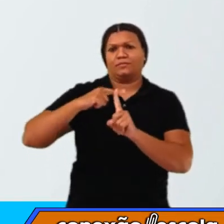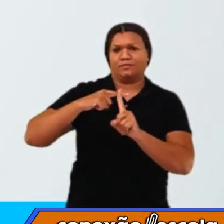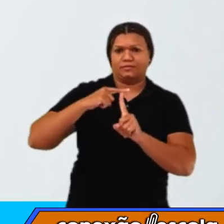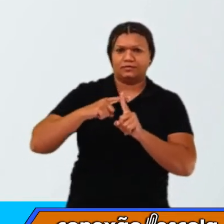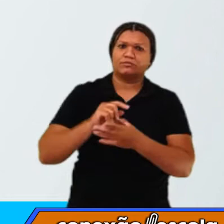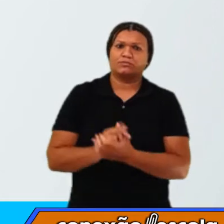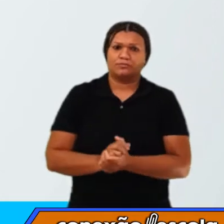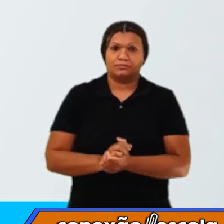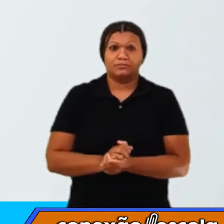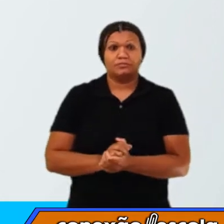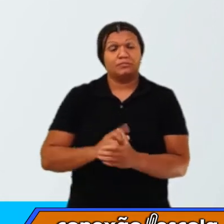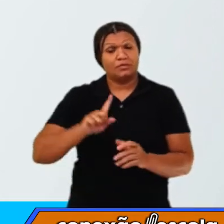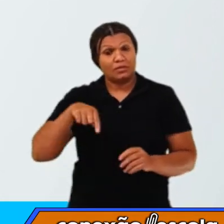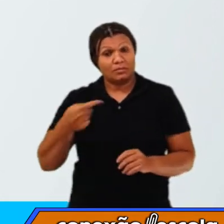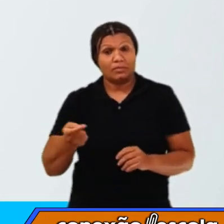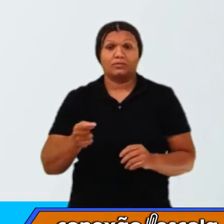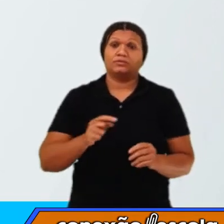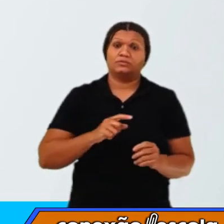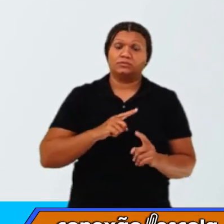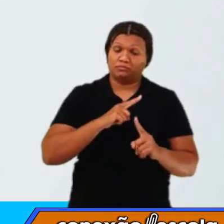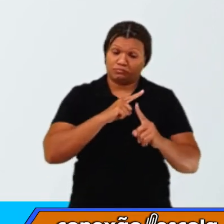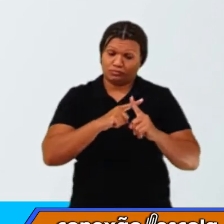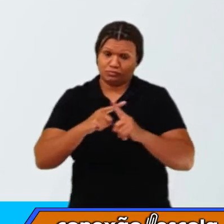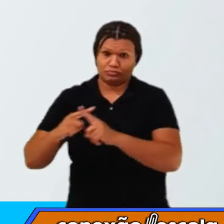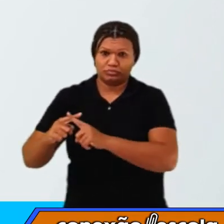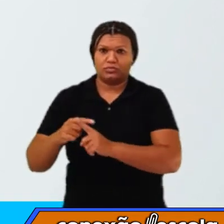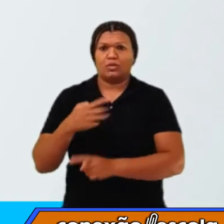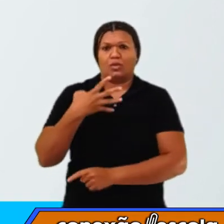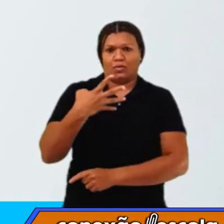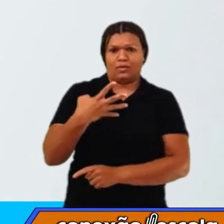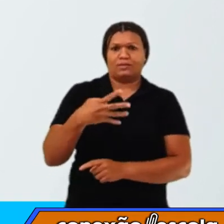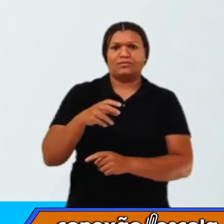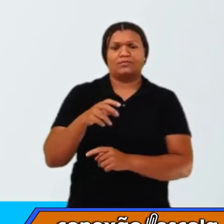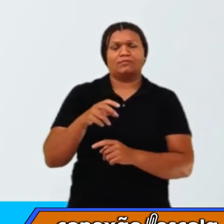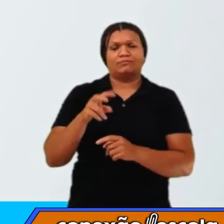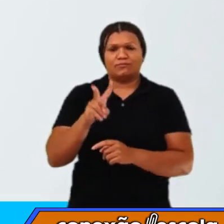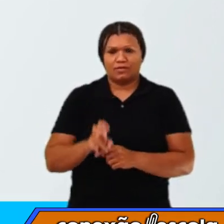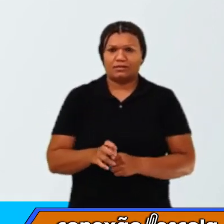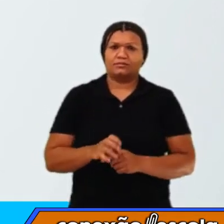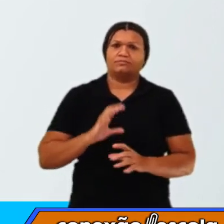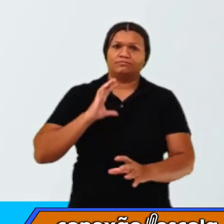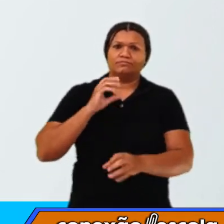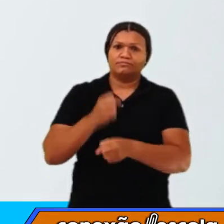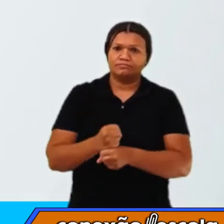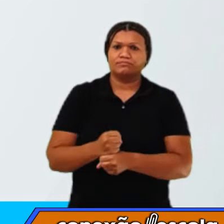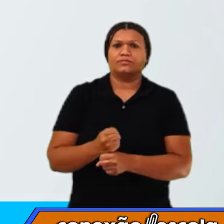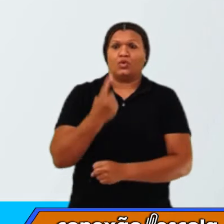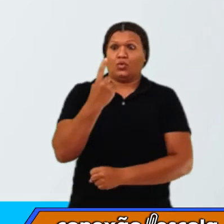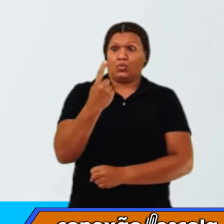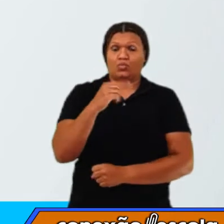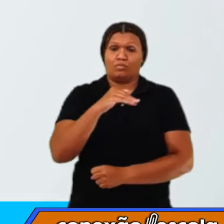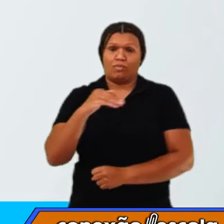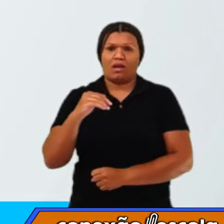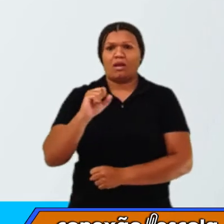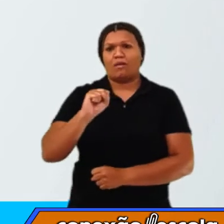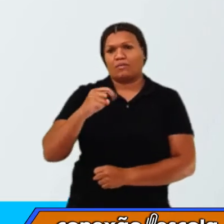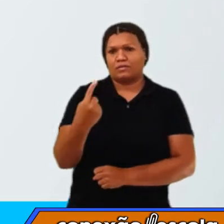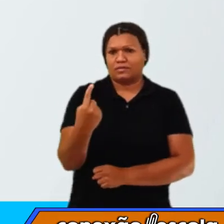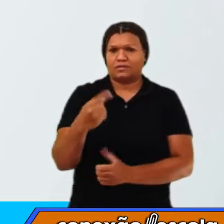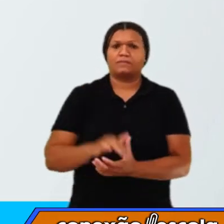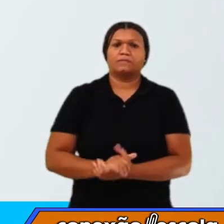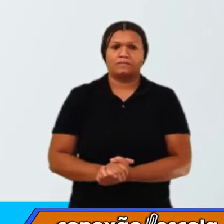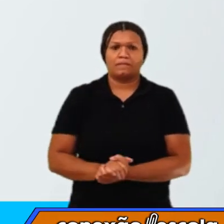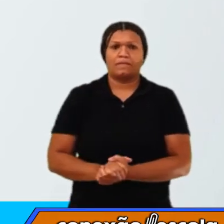multiplica um terço quatro vezes dá um sobre 81 1/81 a vos mais um exemplo